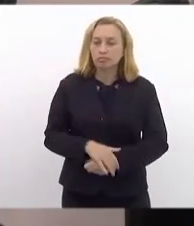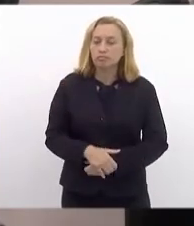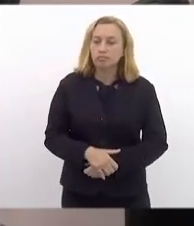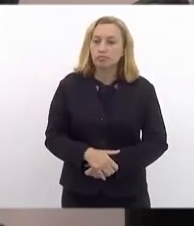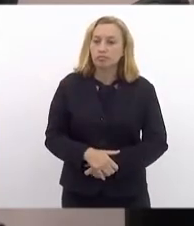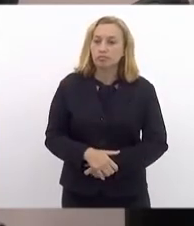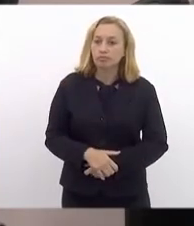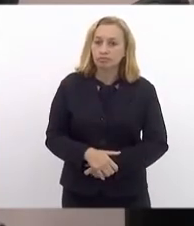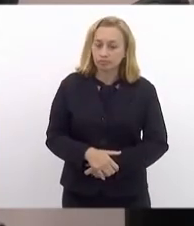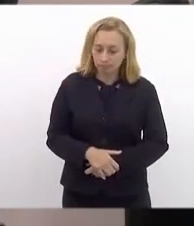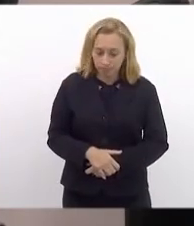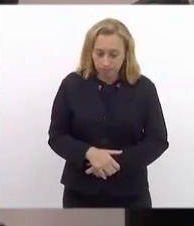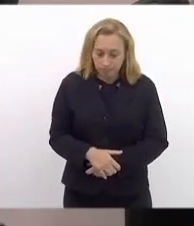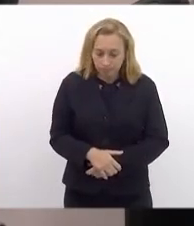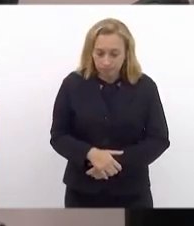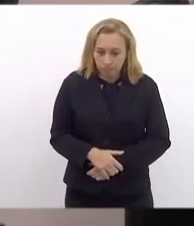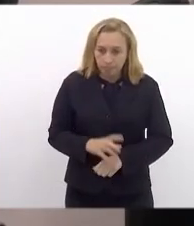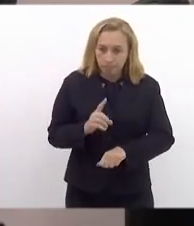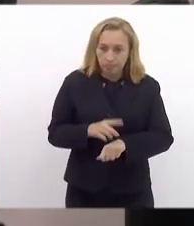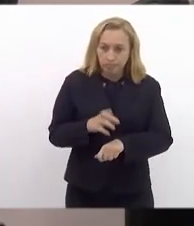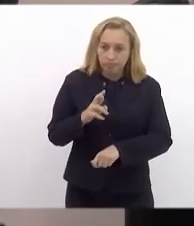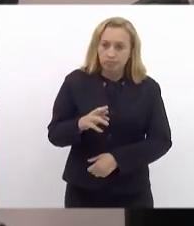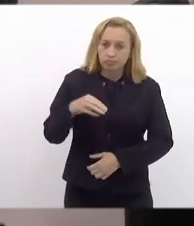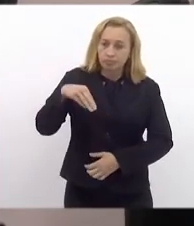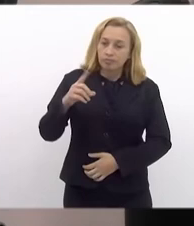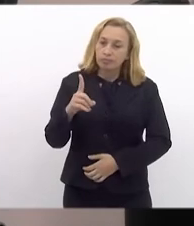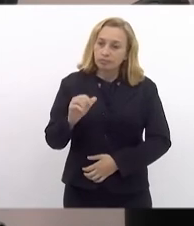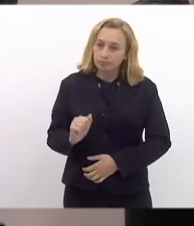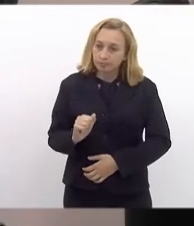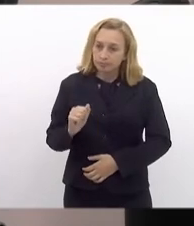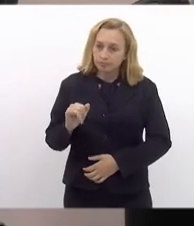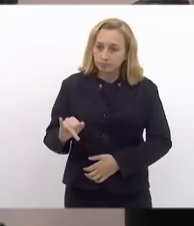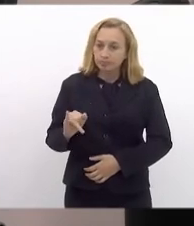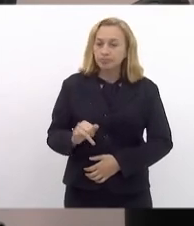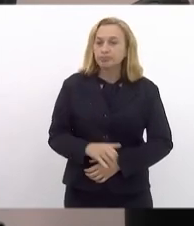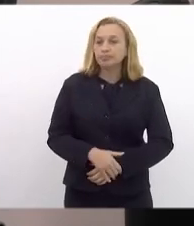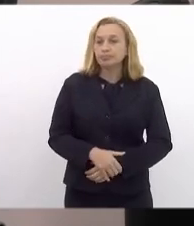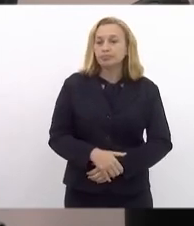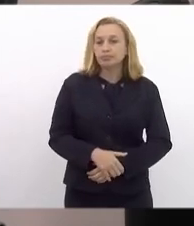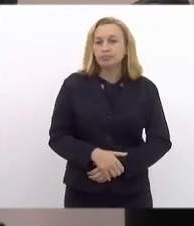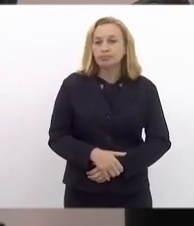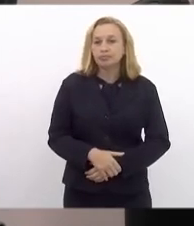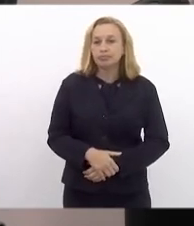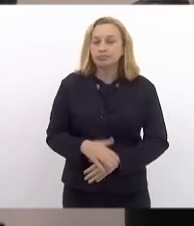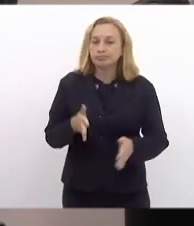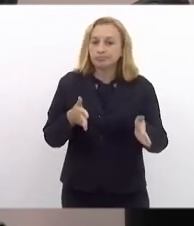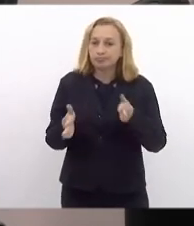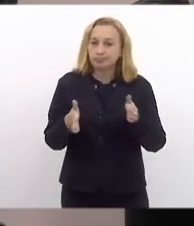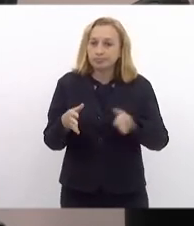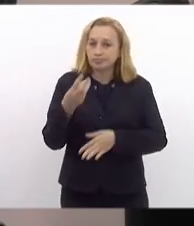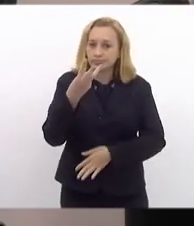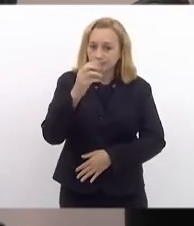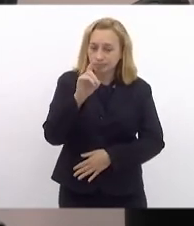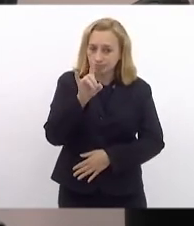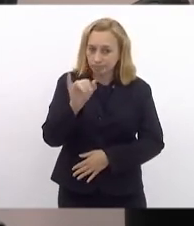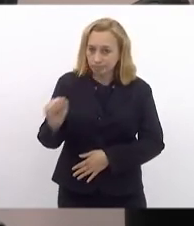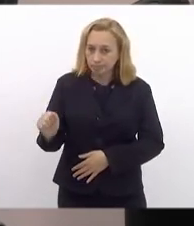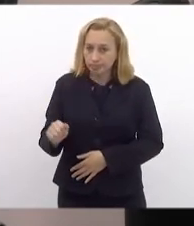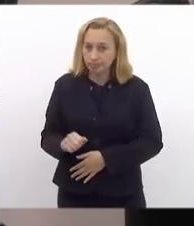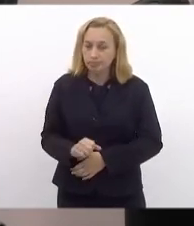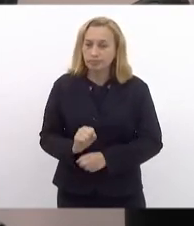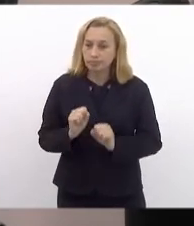em relação ao Doutor Moacir de Oliveira e se no prazo de 30 dias